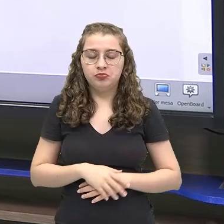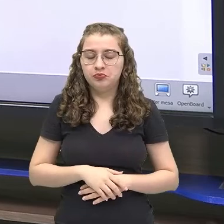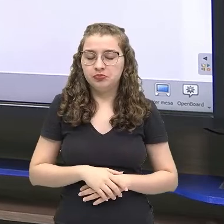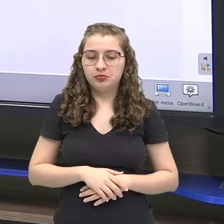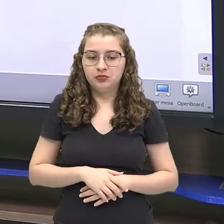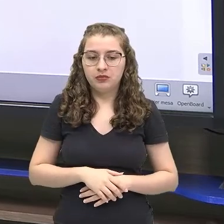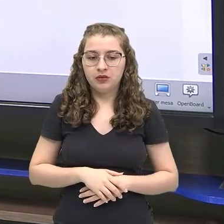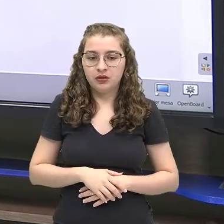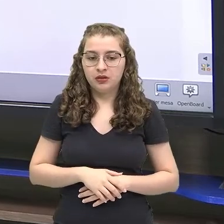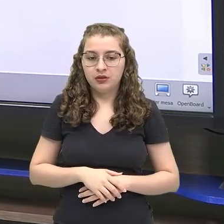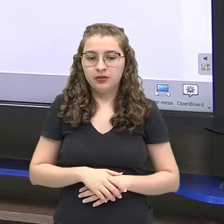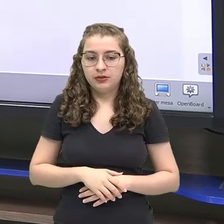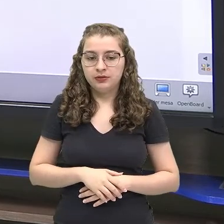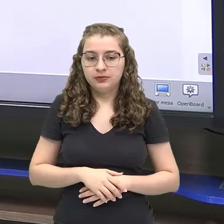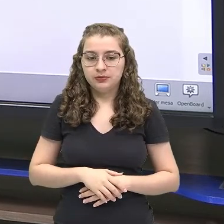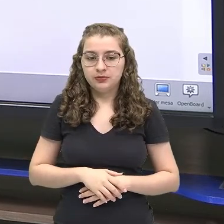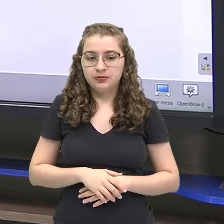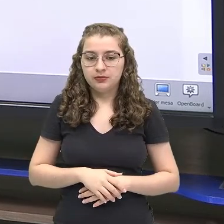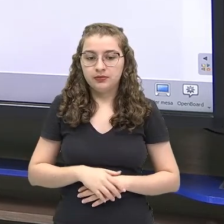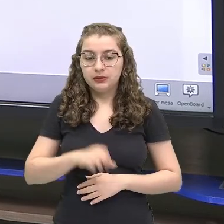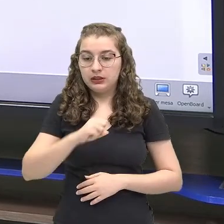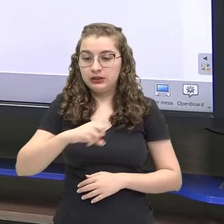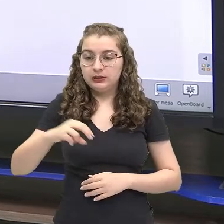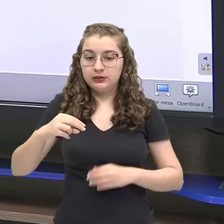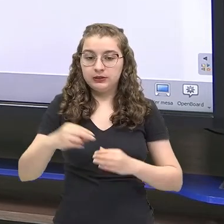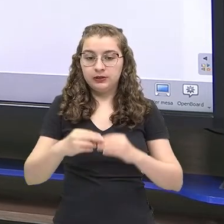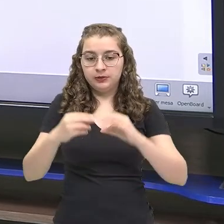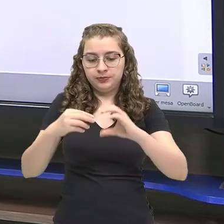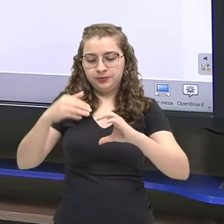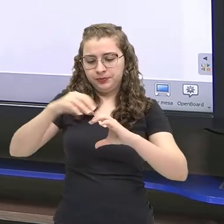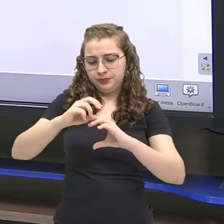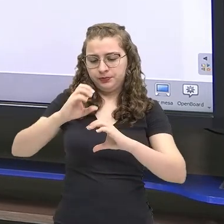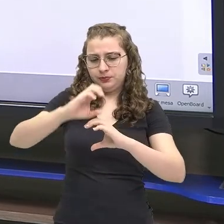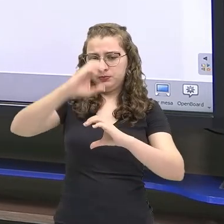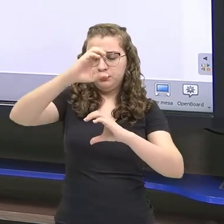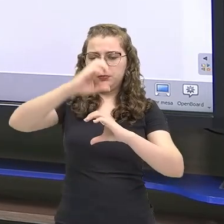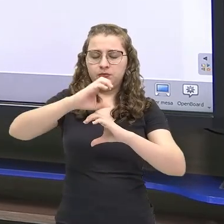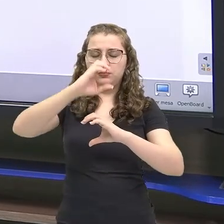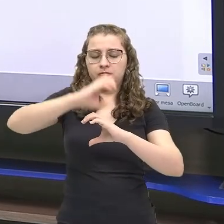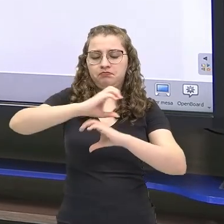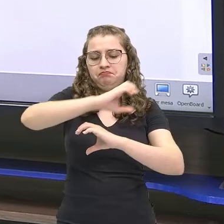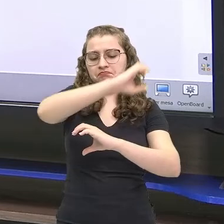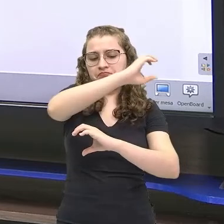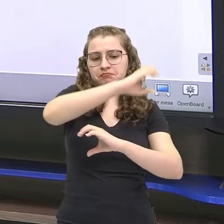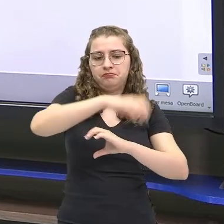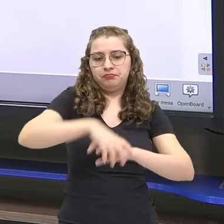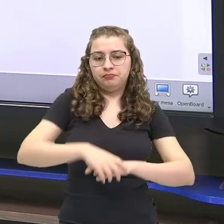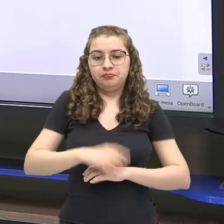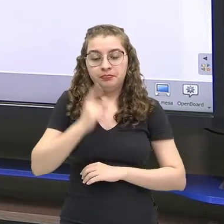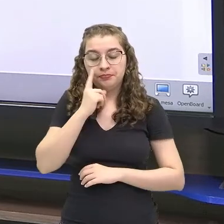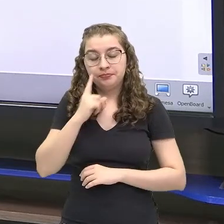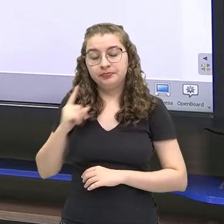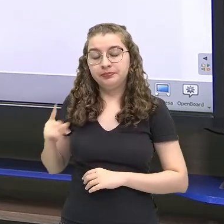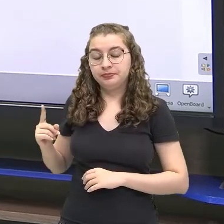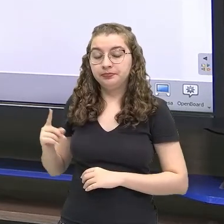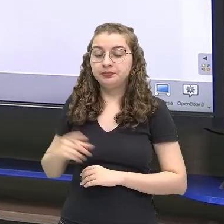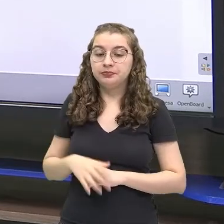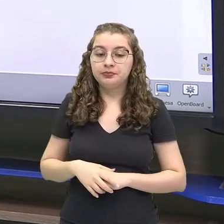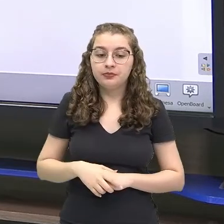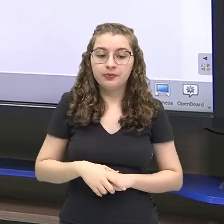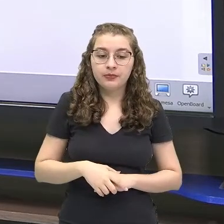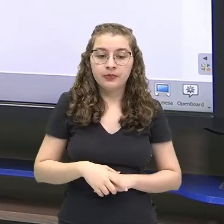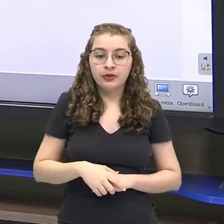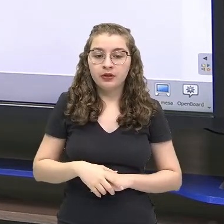ali da carbonila. Então, se tiver uma ramificação ali, coloca o número da ramificação. Mas nesse caso aqui que eu trouxe para vocês,